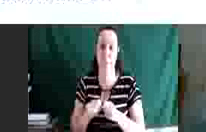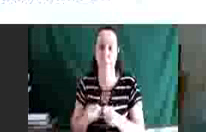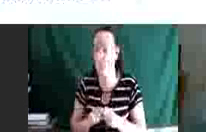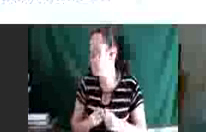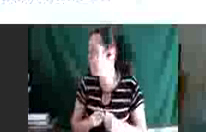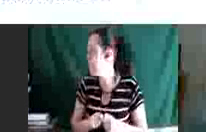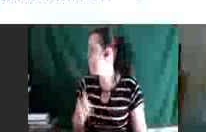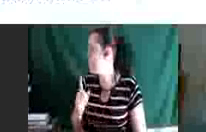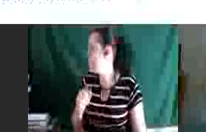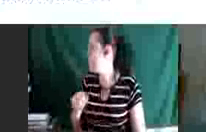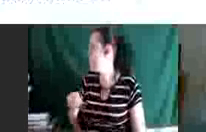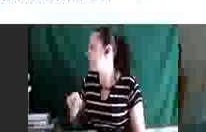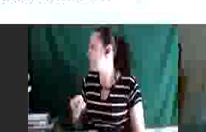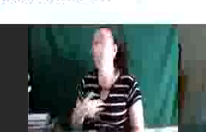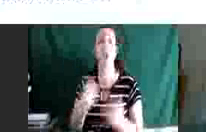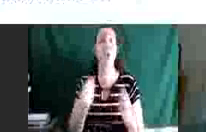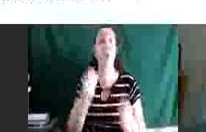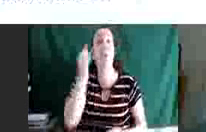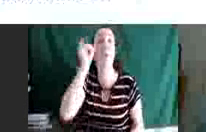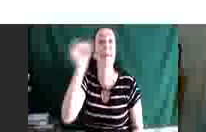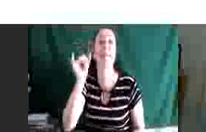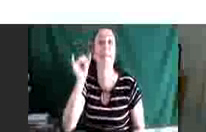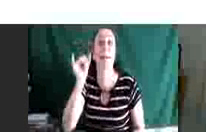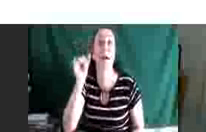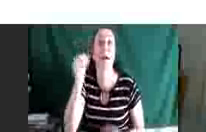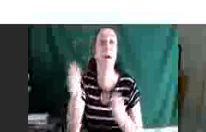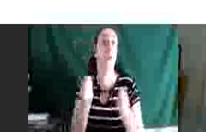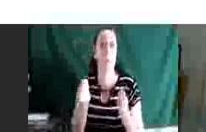Preparação. Tá dentro. O que vocês falaram aí?